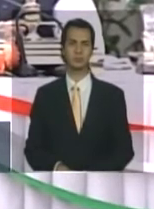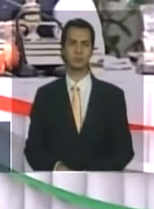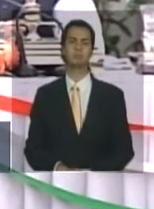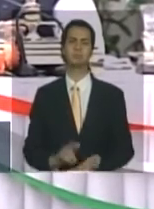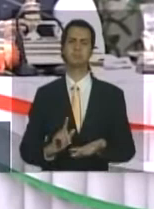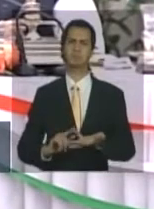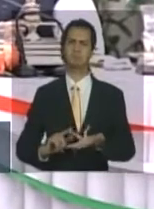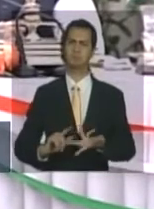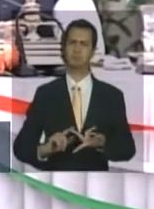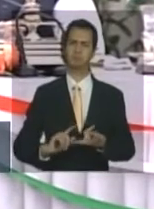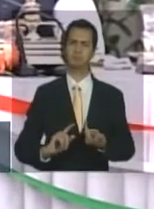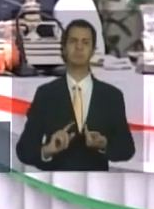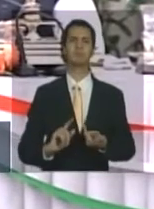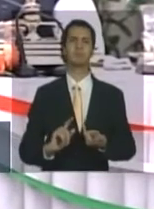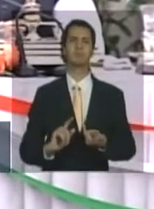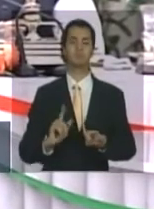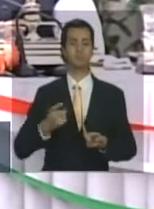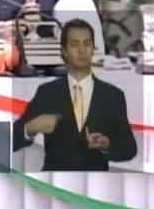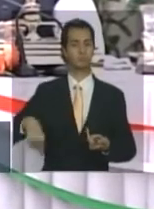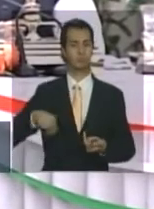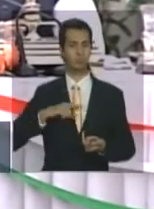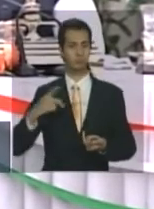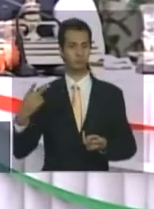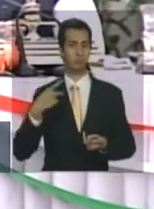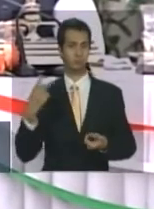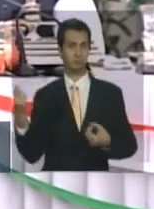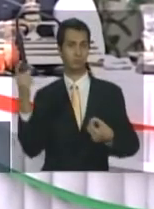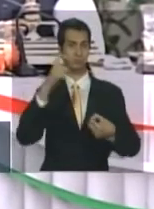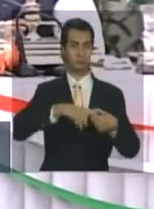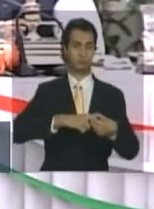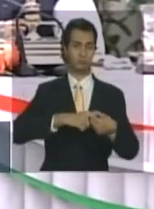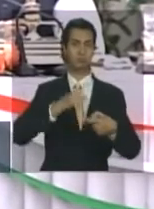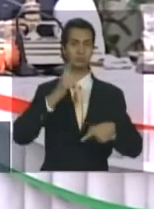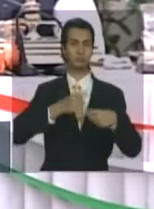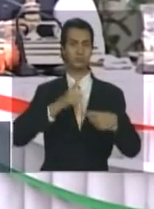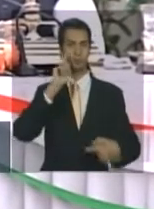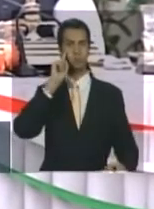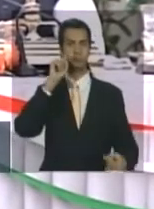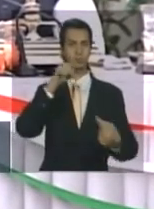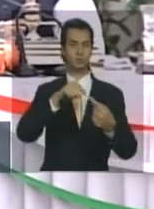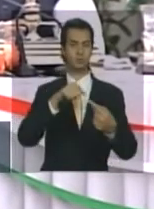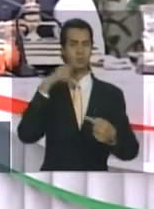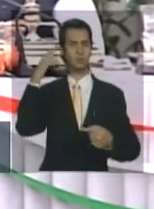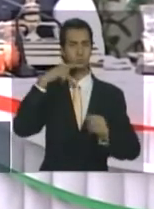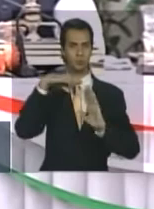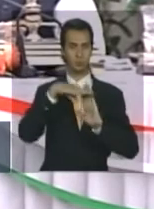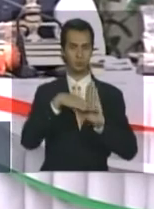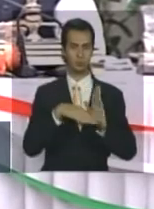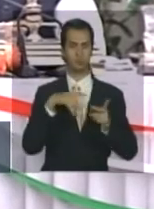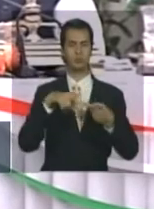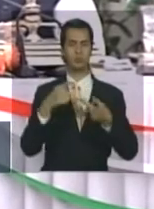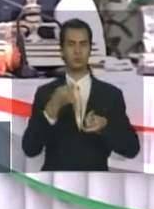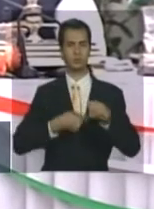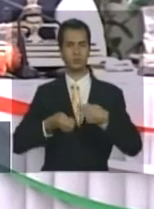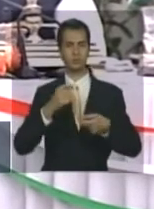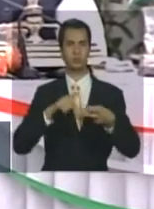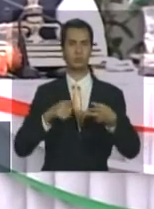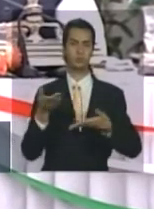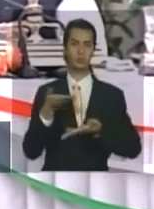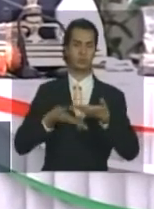Todos esses organismos onde nos associamos em torno de objetivos políticos, econômicos,